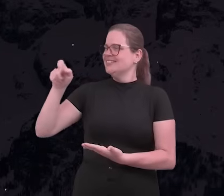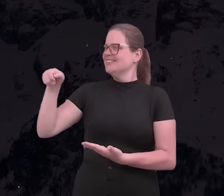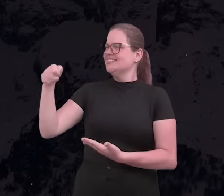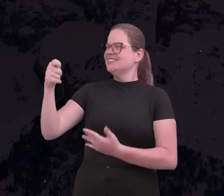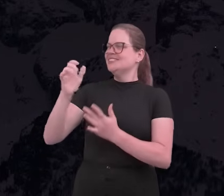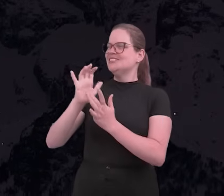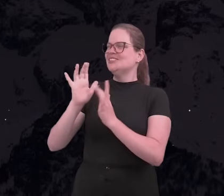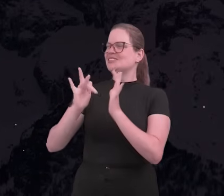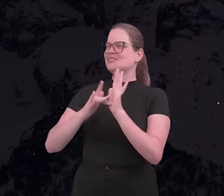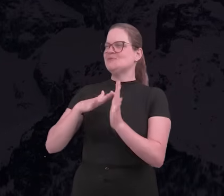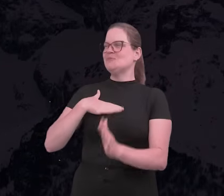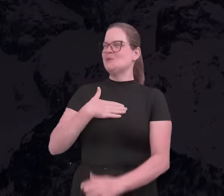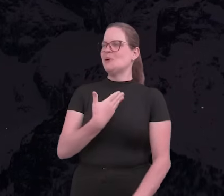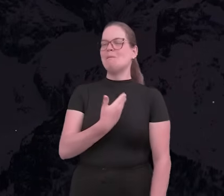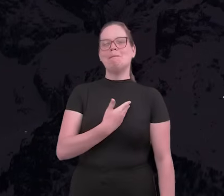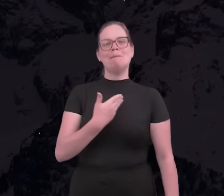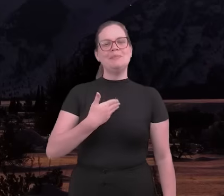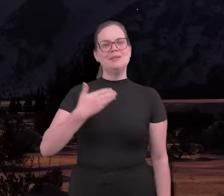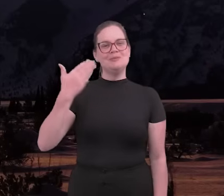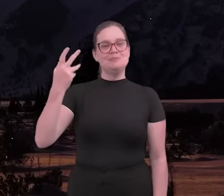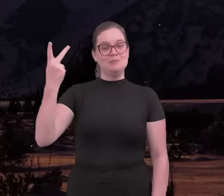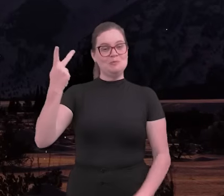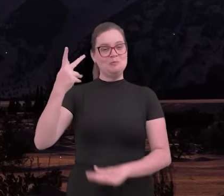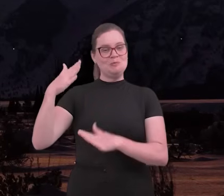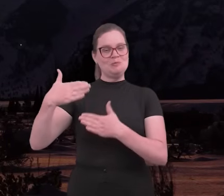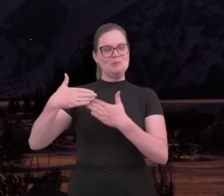Jesus companheiro